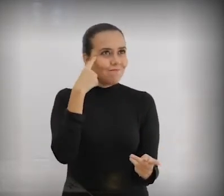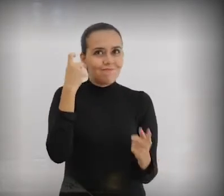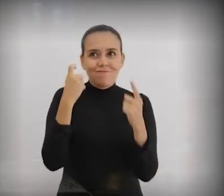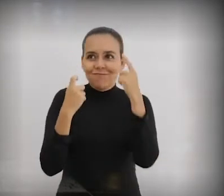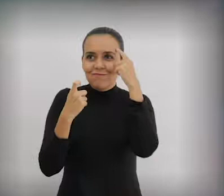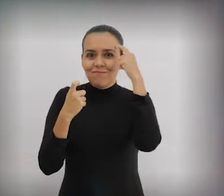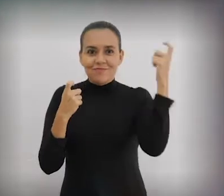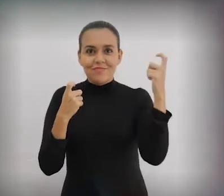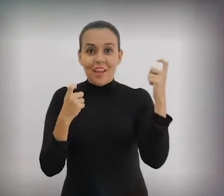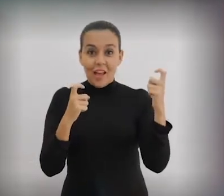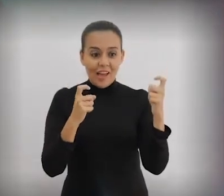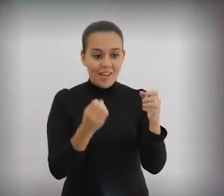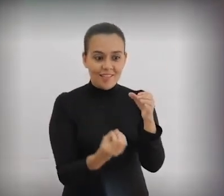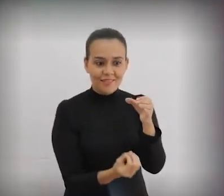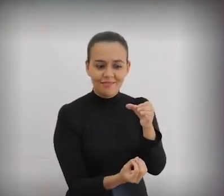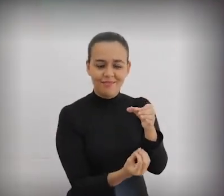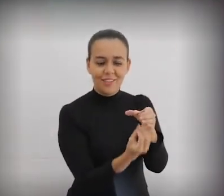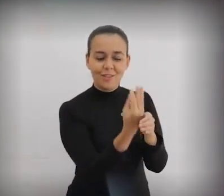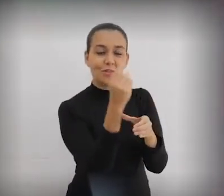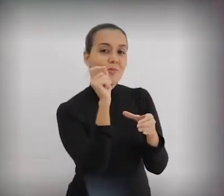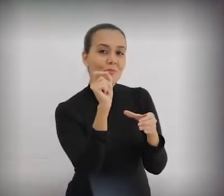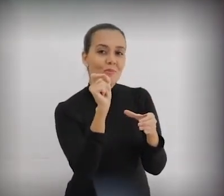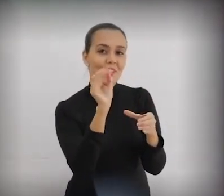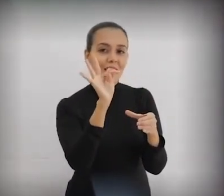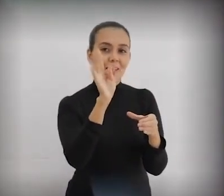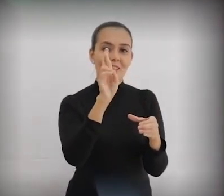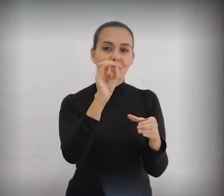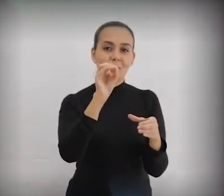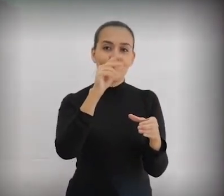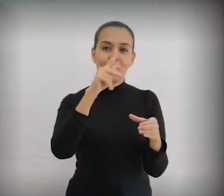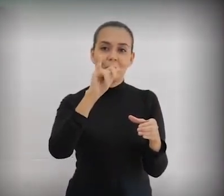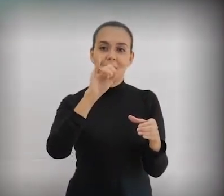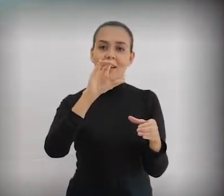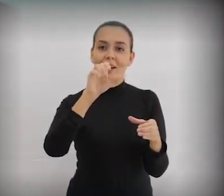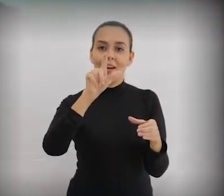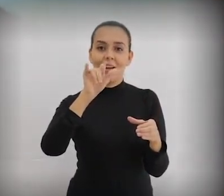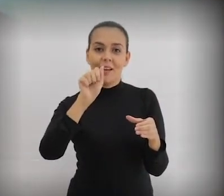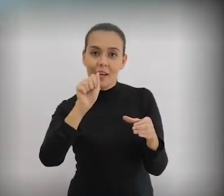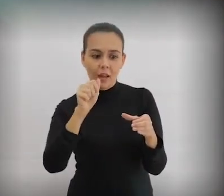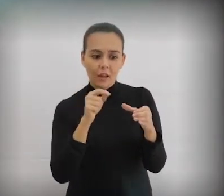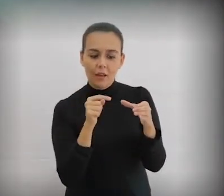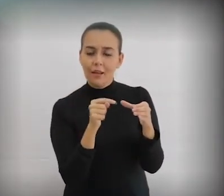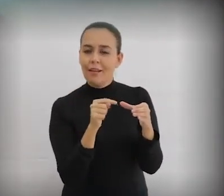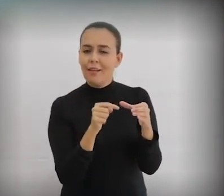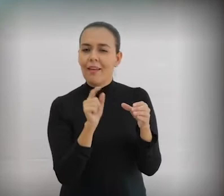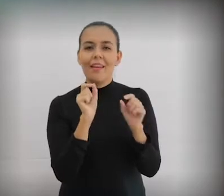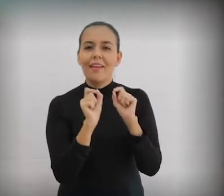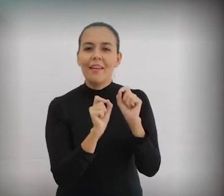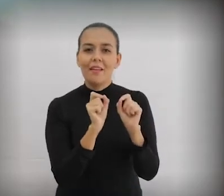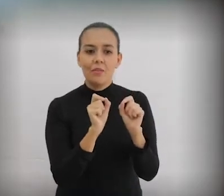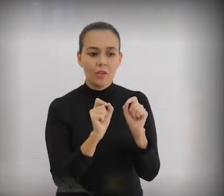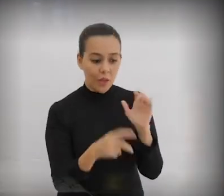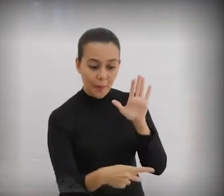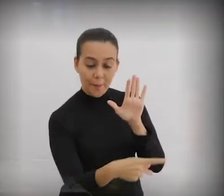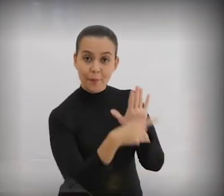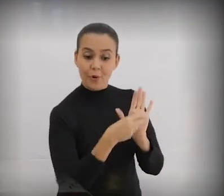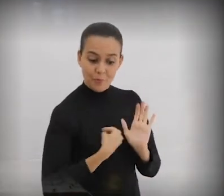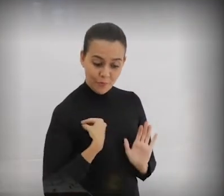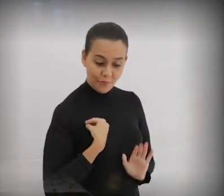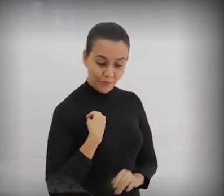chamada Tropicália, que batizou o movimento tropicalista no Brasil, né? E que é o quê? São as formas de viver da favela.